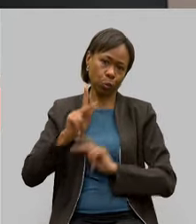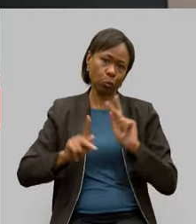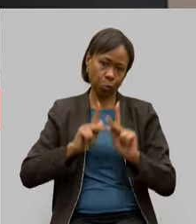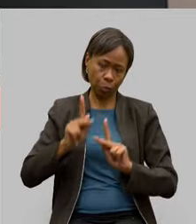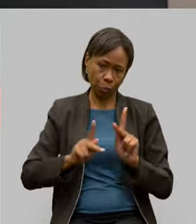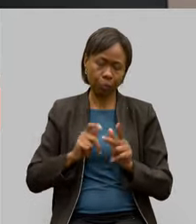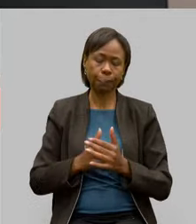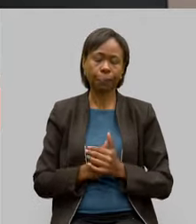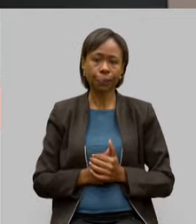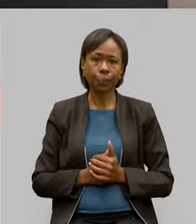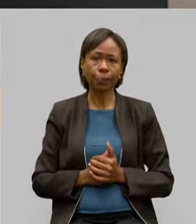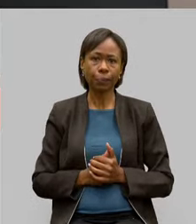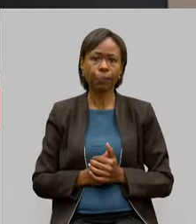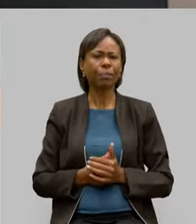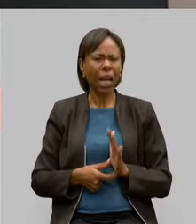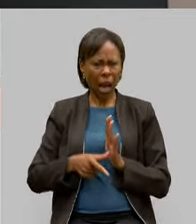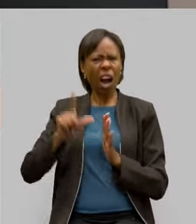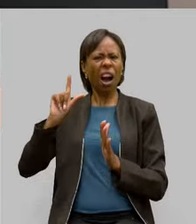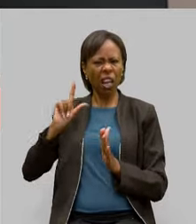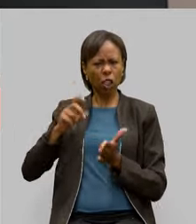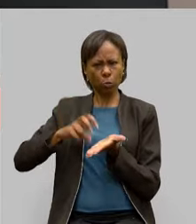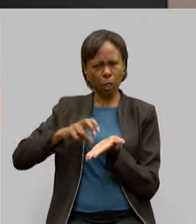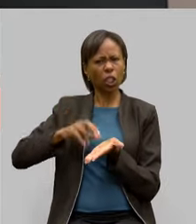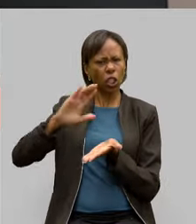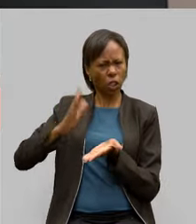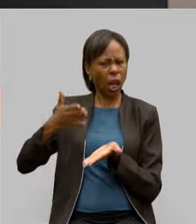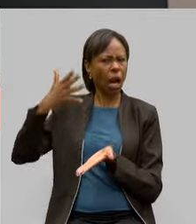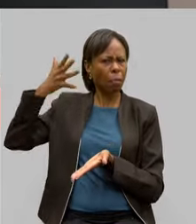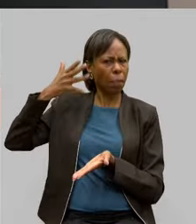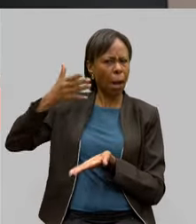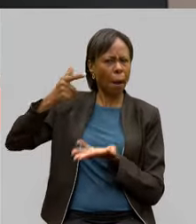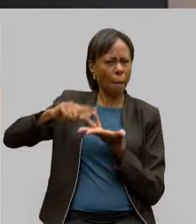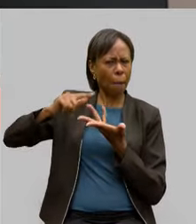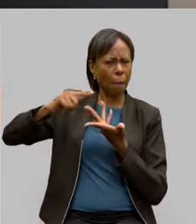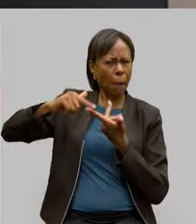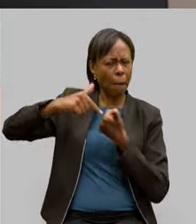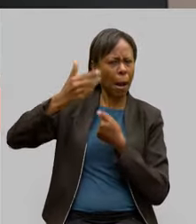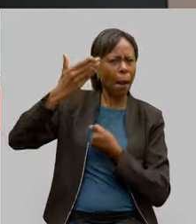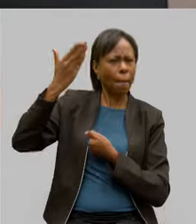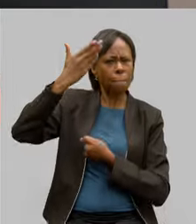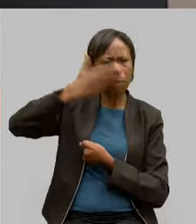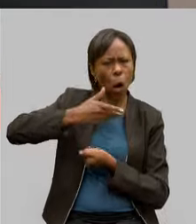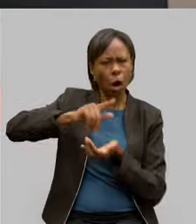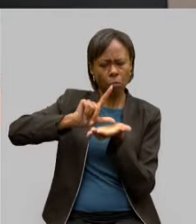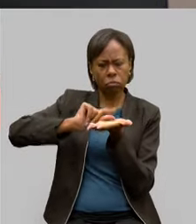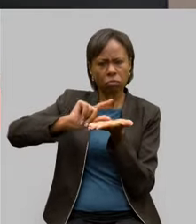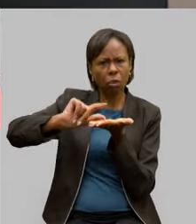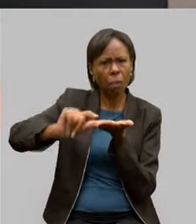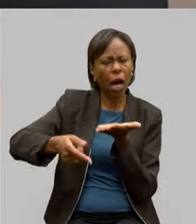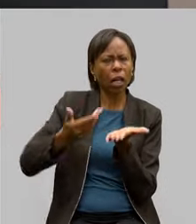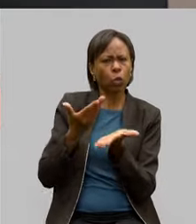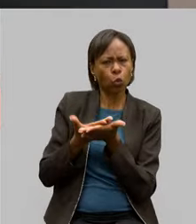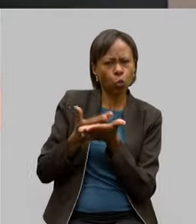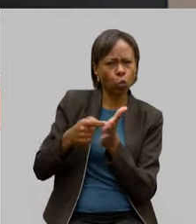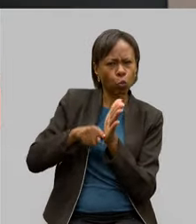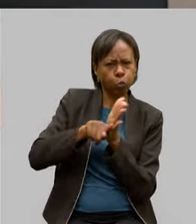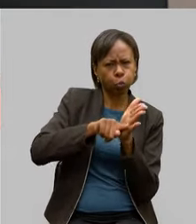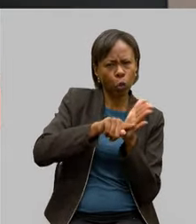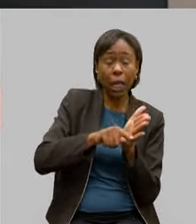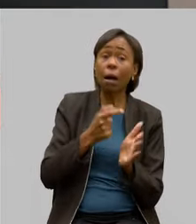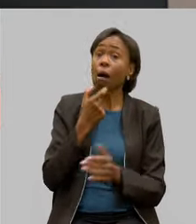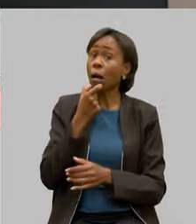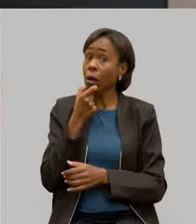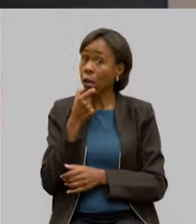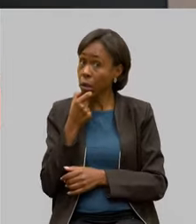como já foi trazido de manhã muitas Evidências clínicas né existem vários artigos qu alizar em inglês para serem